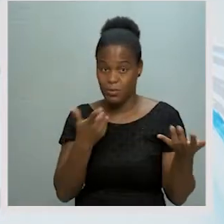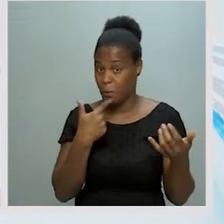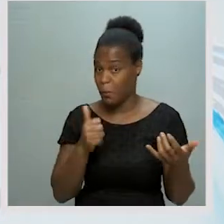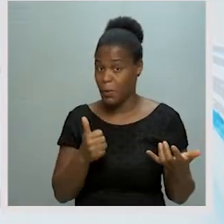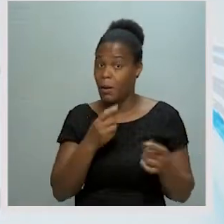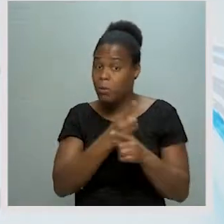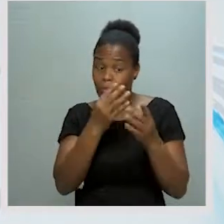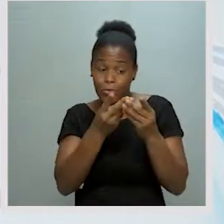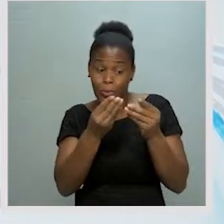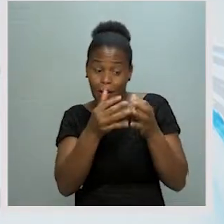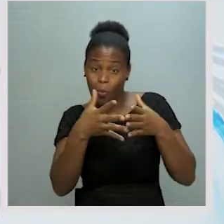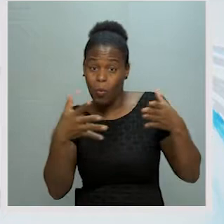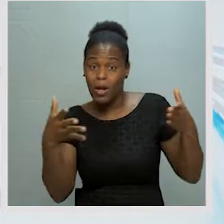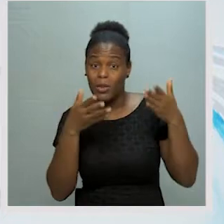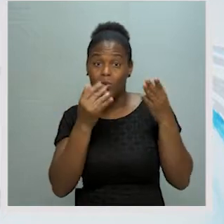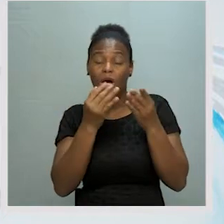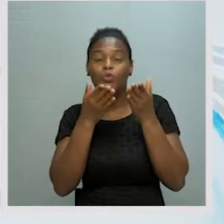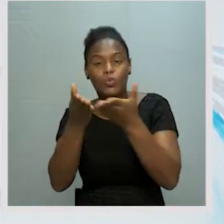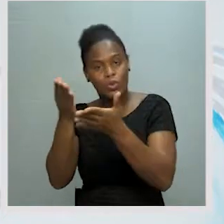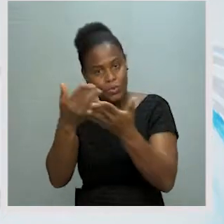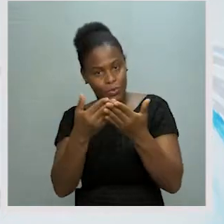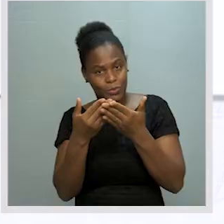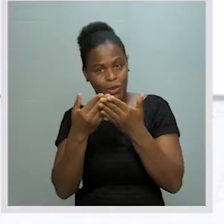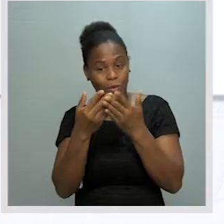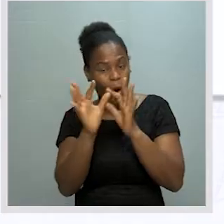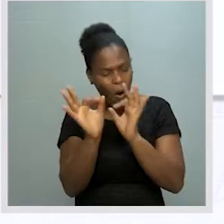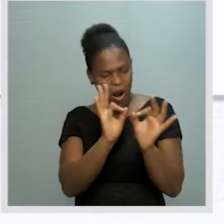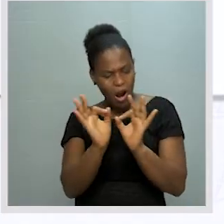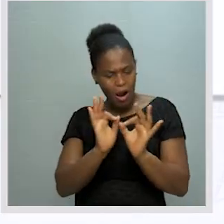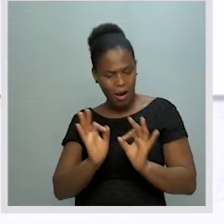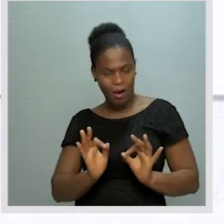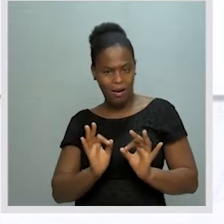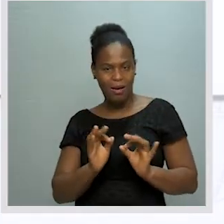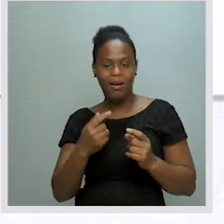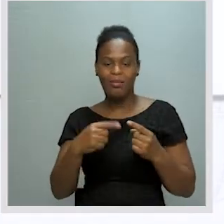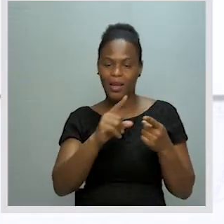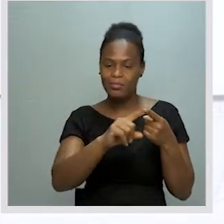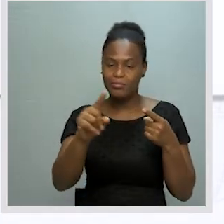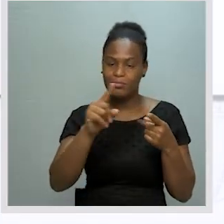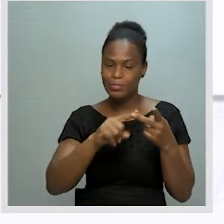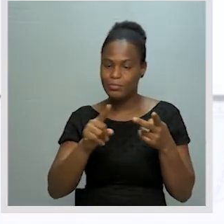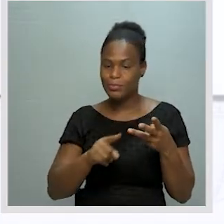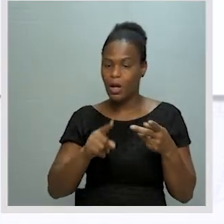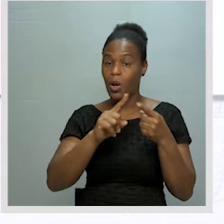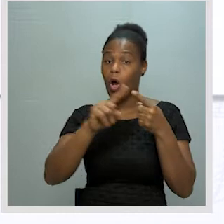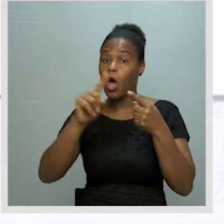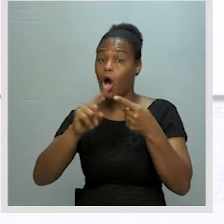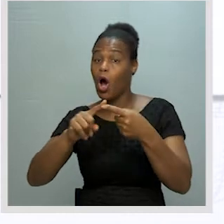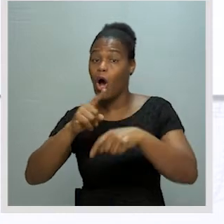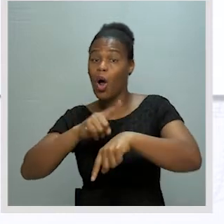grande instrumento de estudo, conforme eu vos disse. A sua organização, temos por ordem, pode ser por